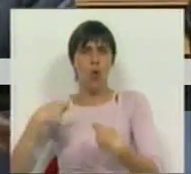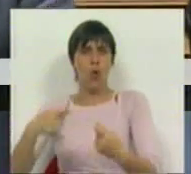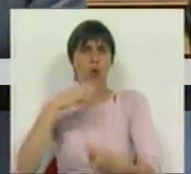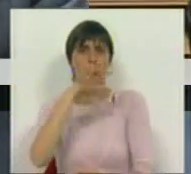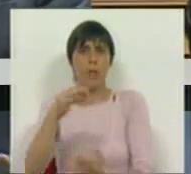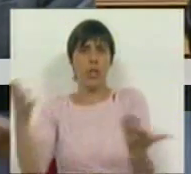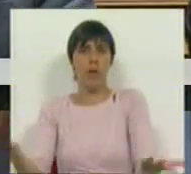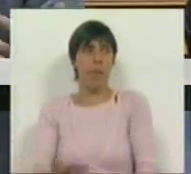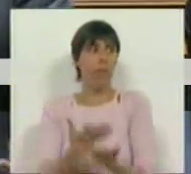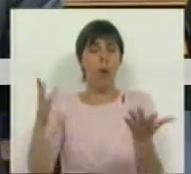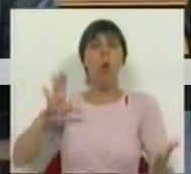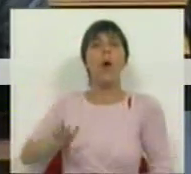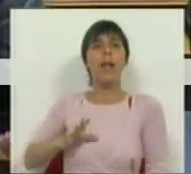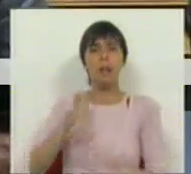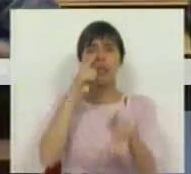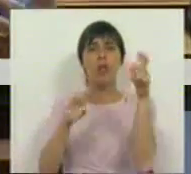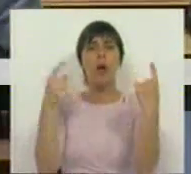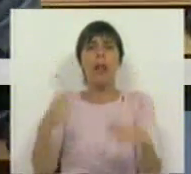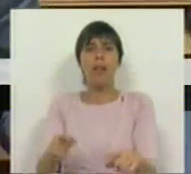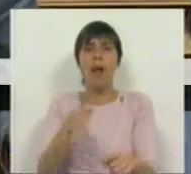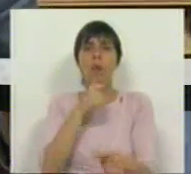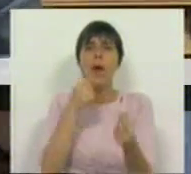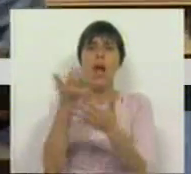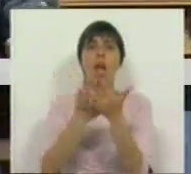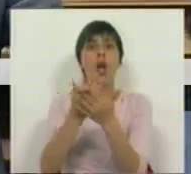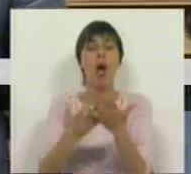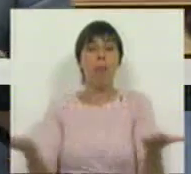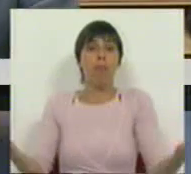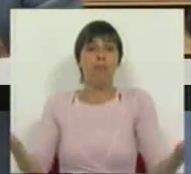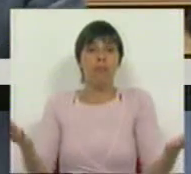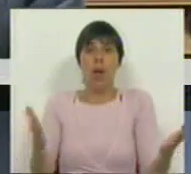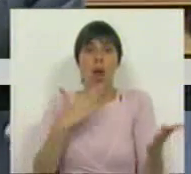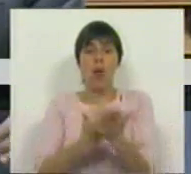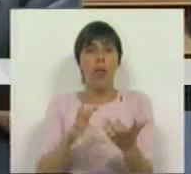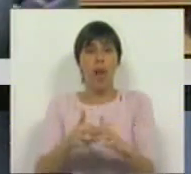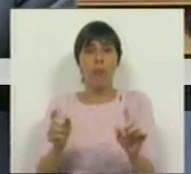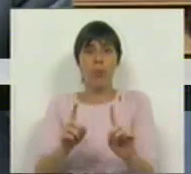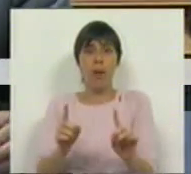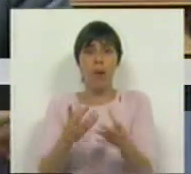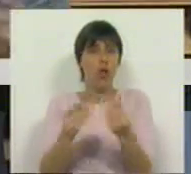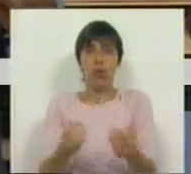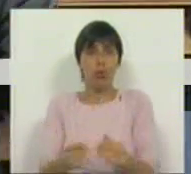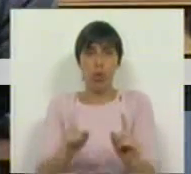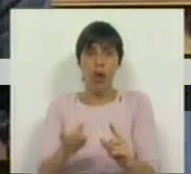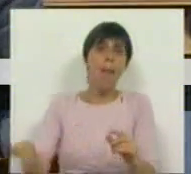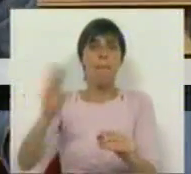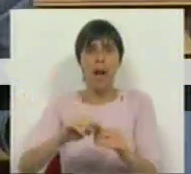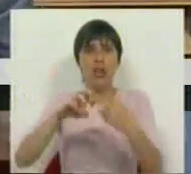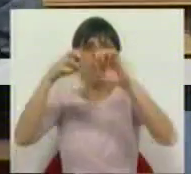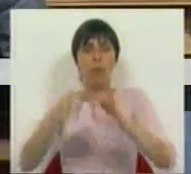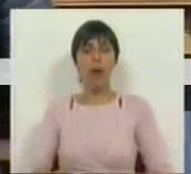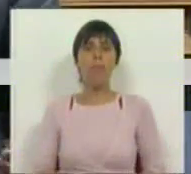das famílias e, por isso, o rendimento que as pessoas têm para fazer mexer a economia, ora, é não trazer problemas, é não trazer soluções, é trazer mais